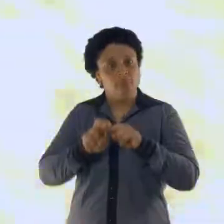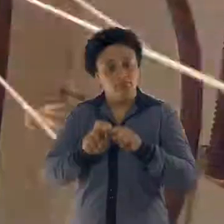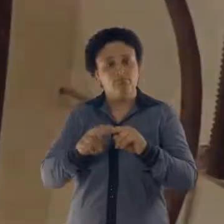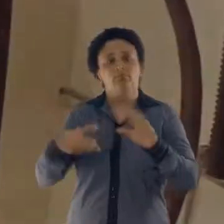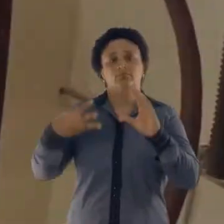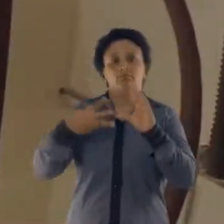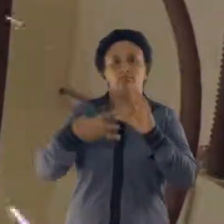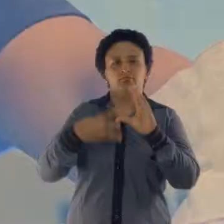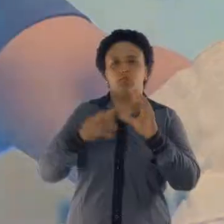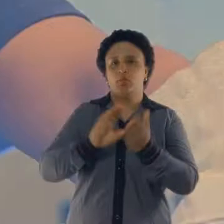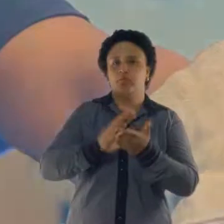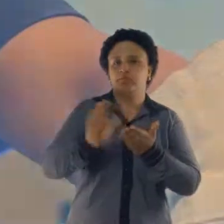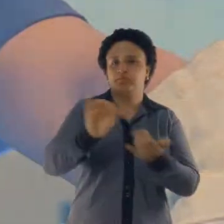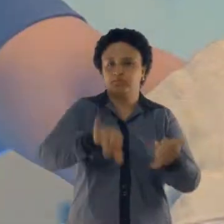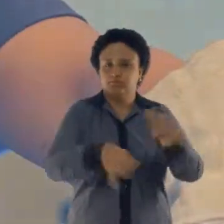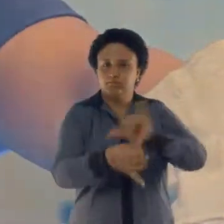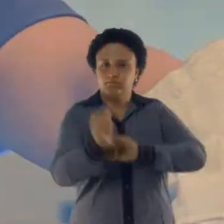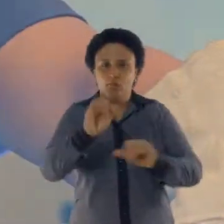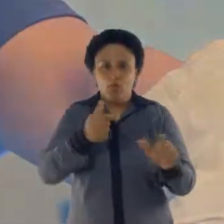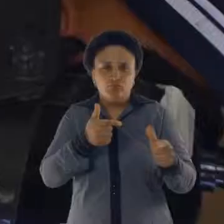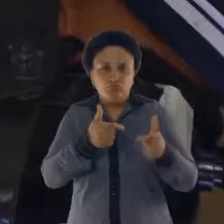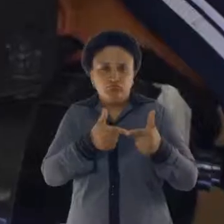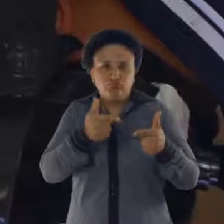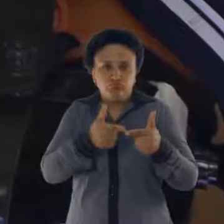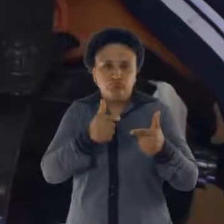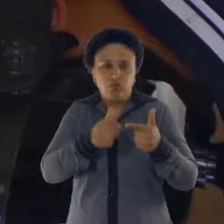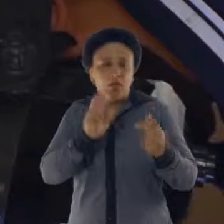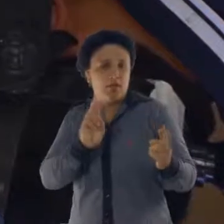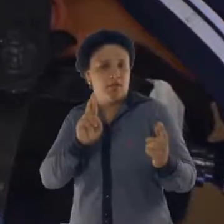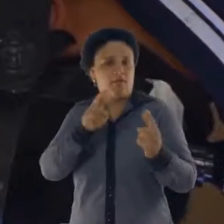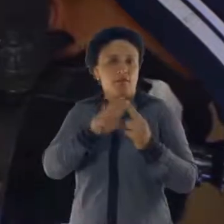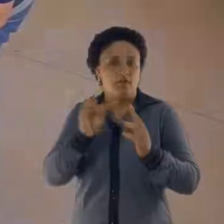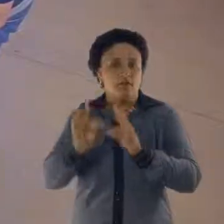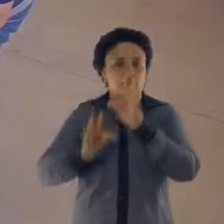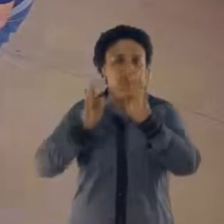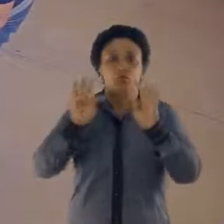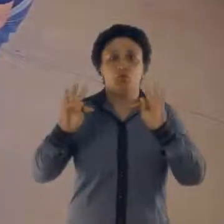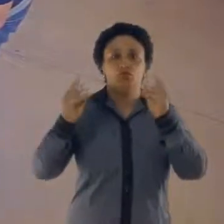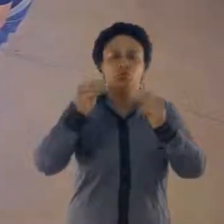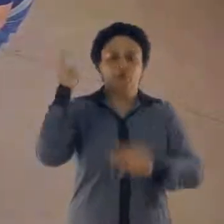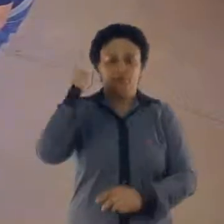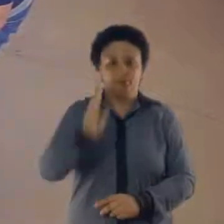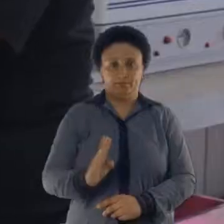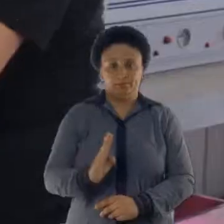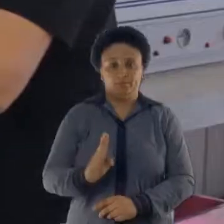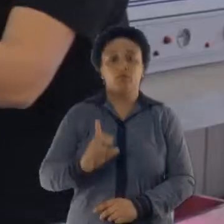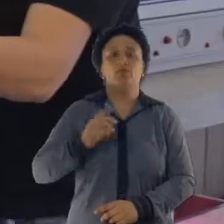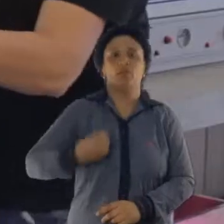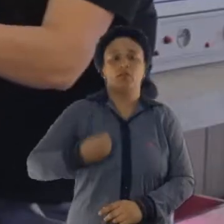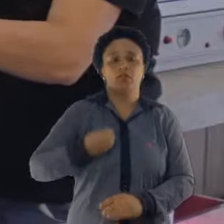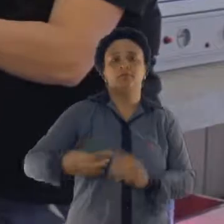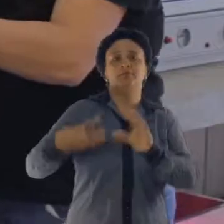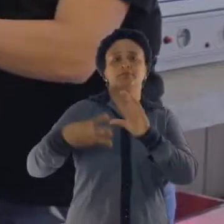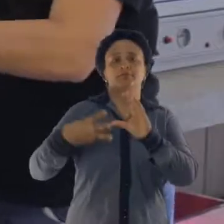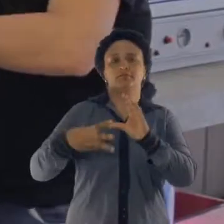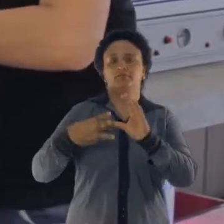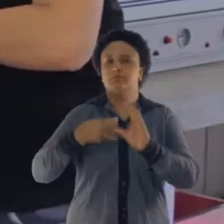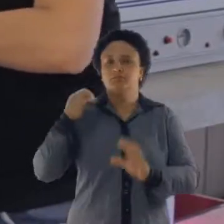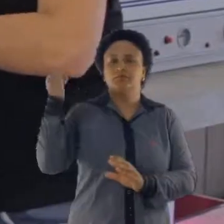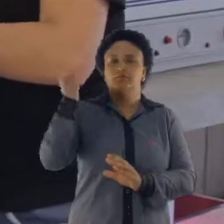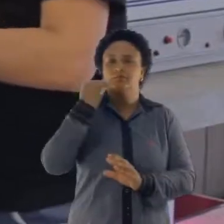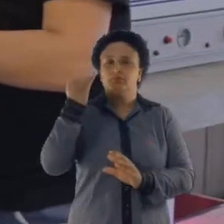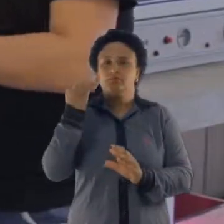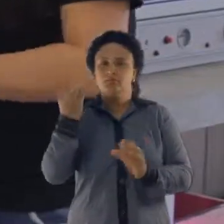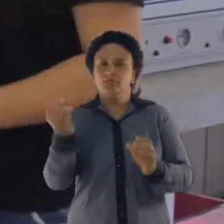isso, a instituição investiu em um laboratório de solda que é referência em tecnologia em todo o país. A unidade desempenha uma